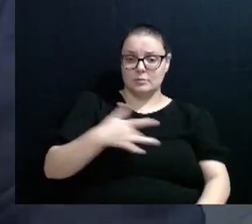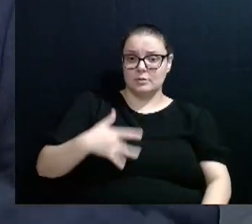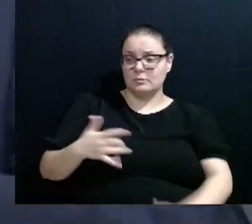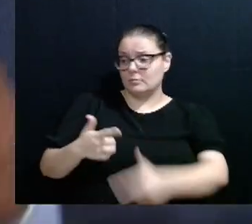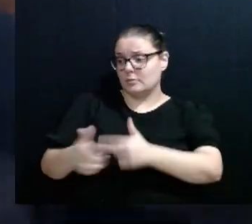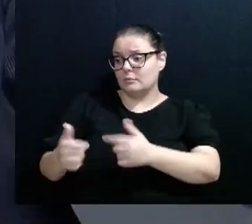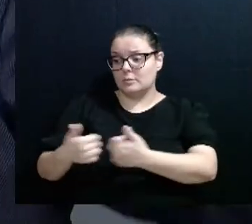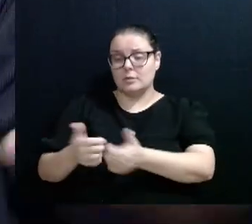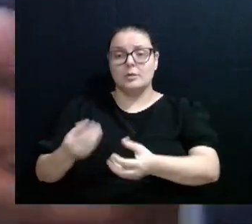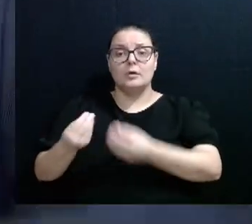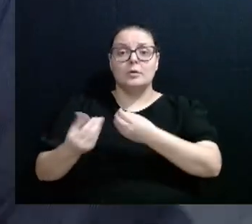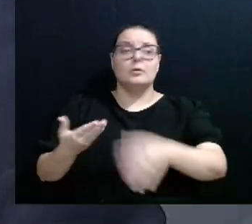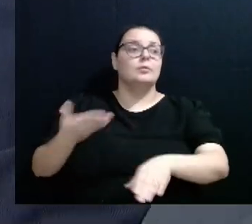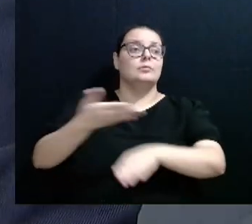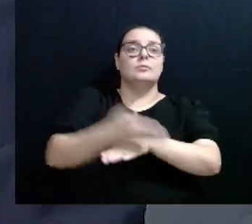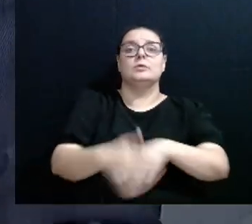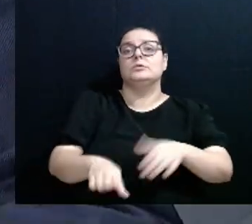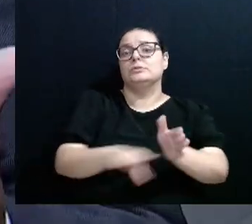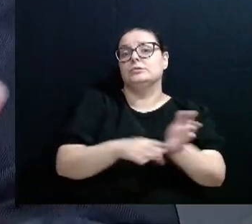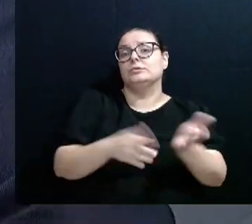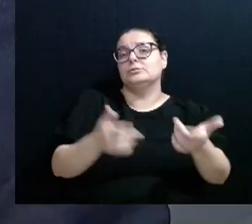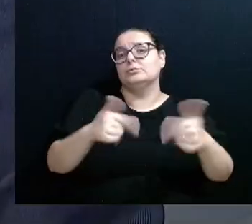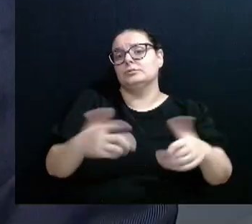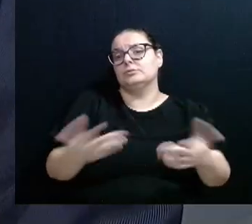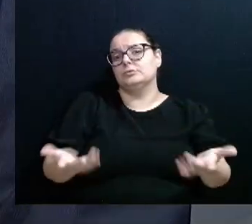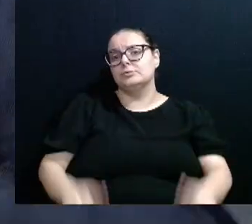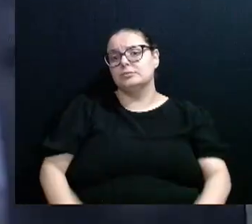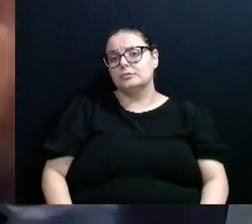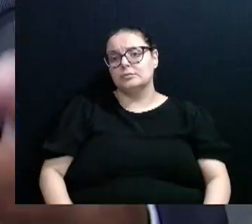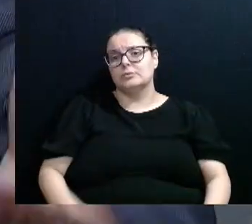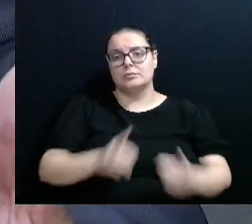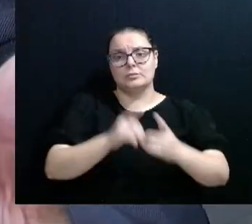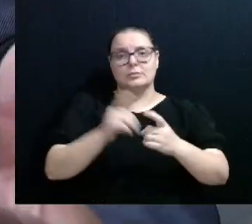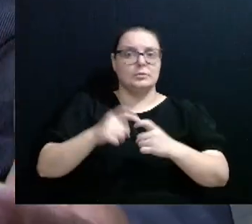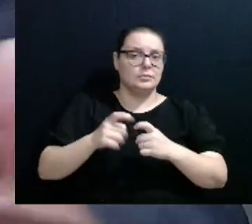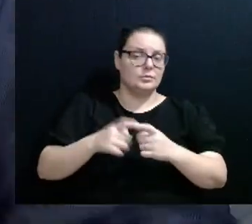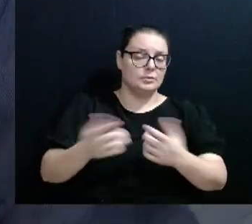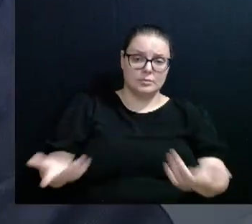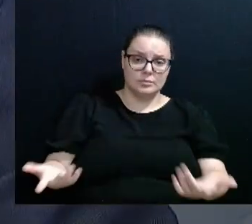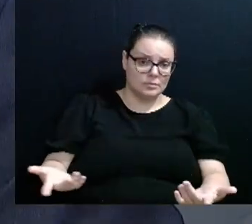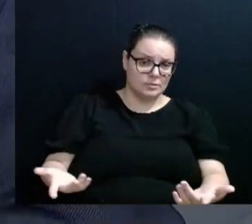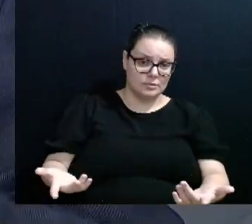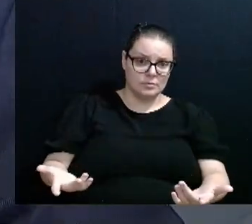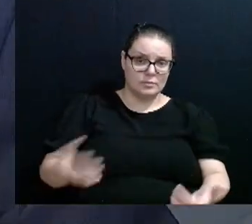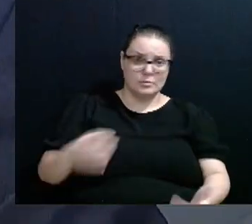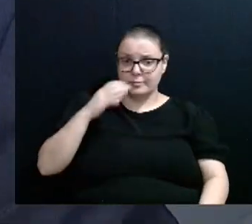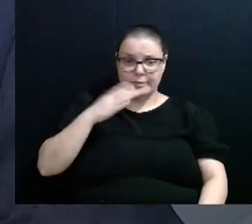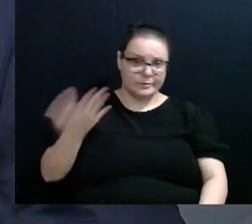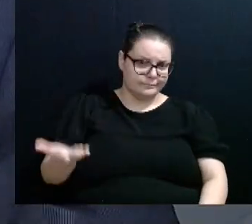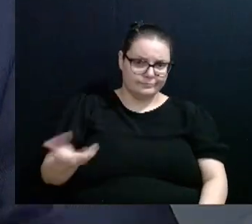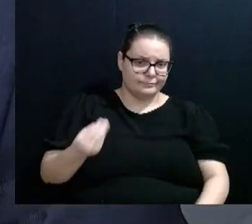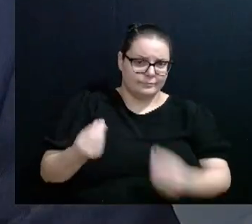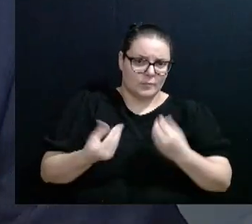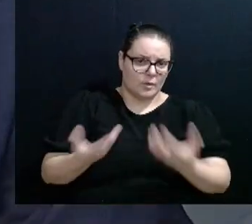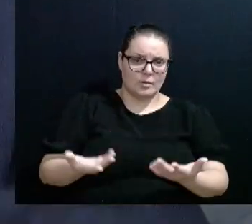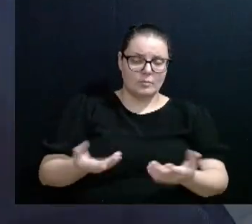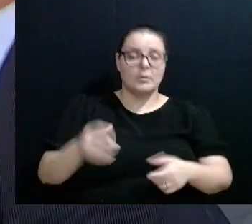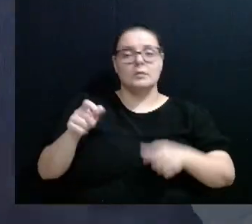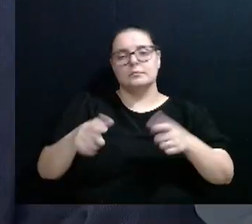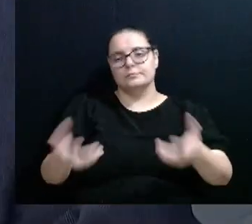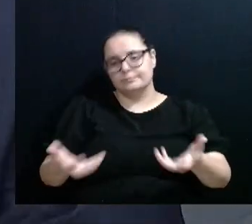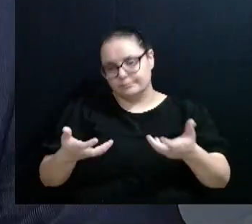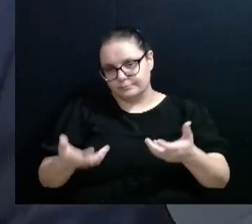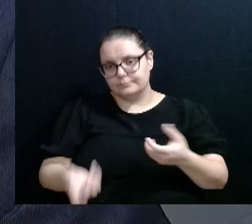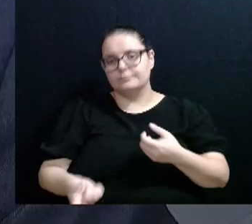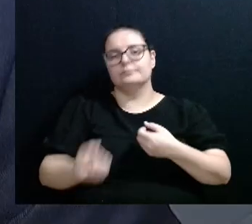vai chegar a ter um atendimento médico o mais rápido possível? Então, as pessoas querem que voltem